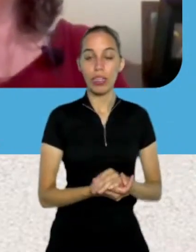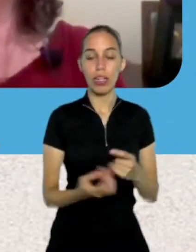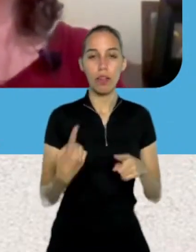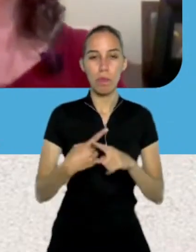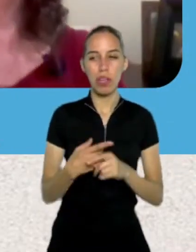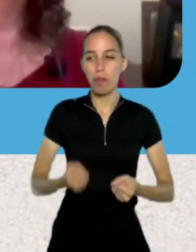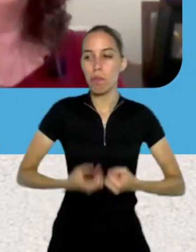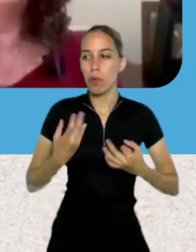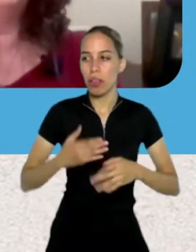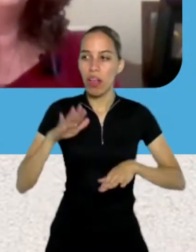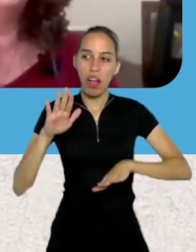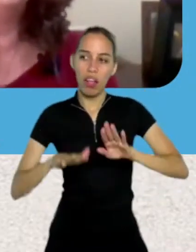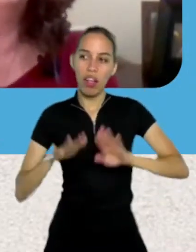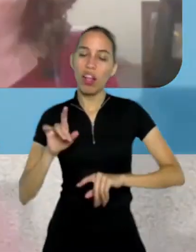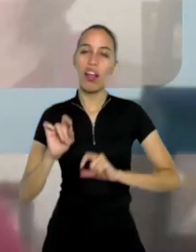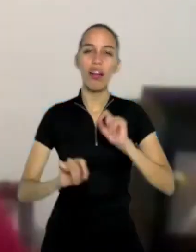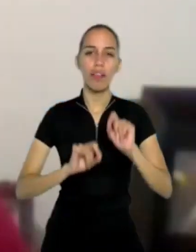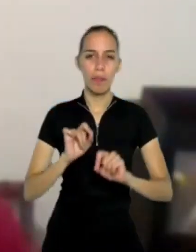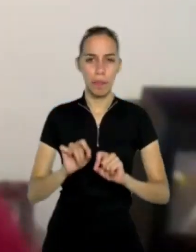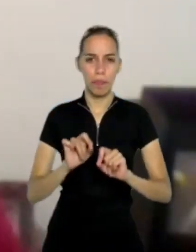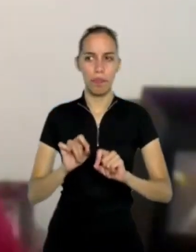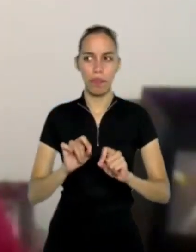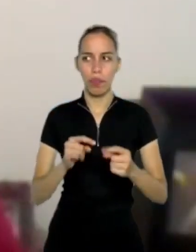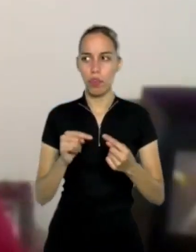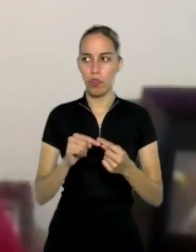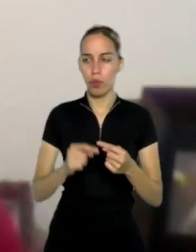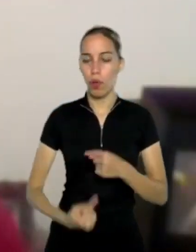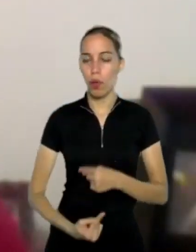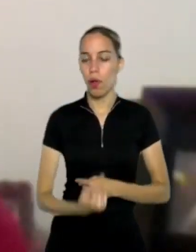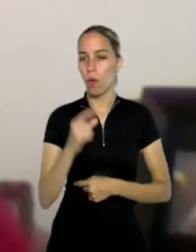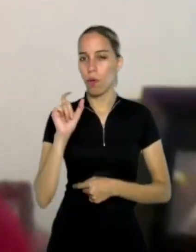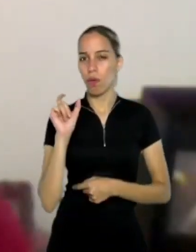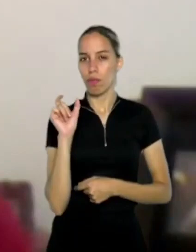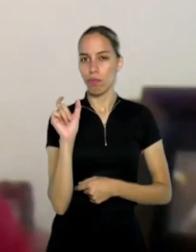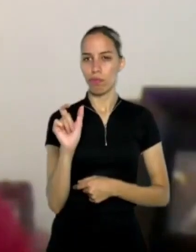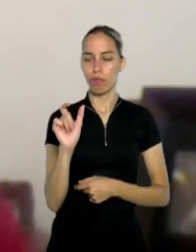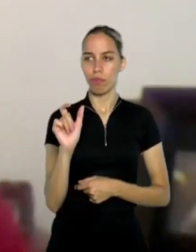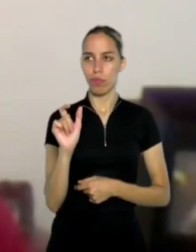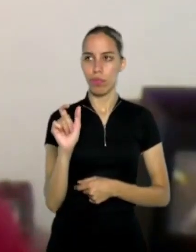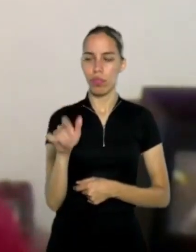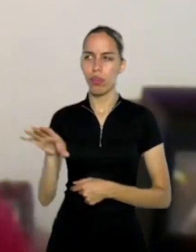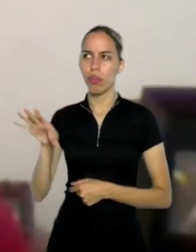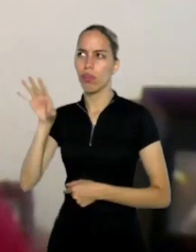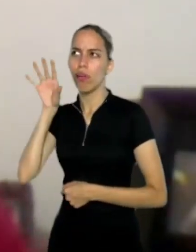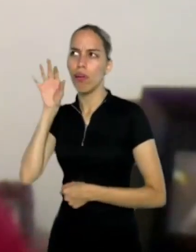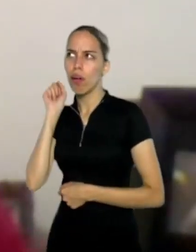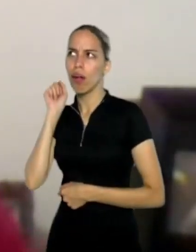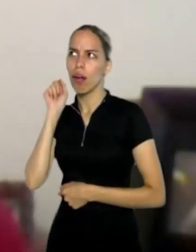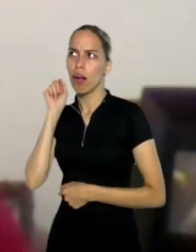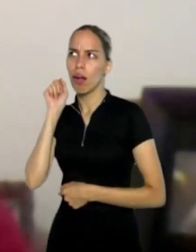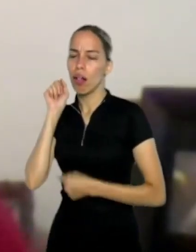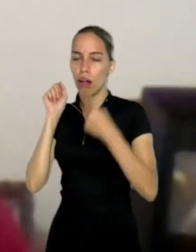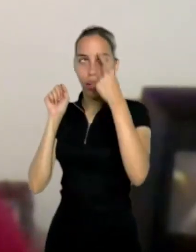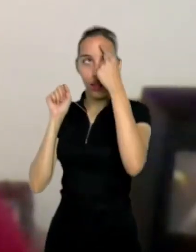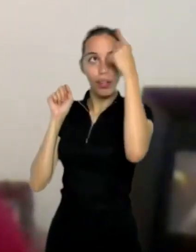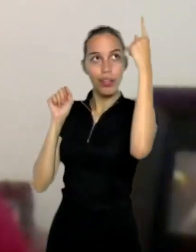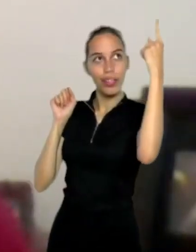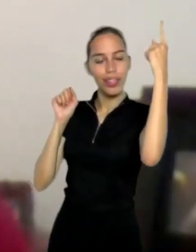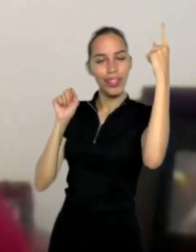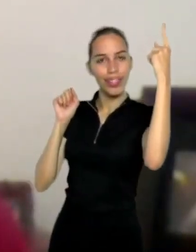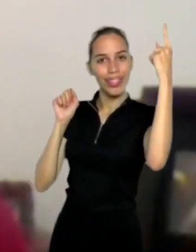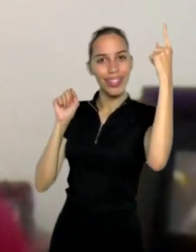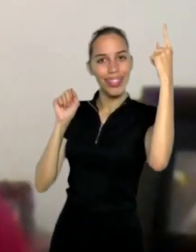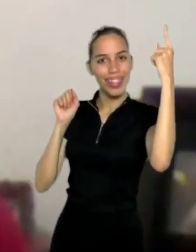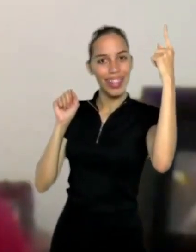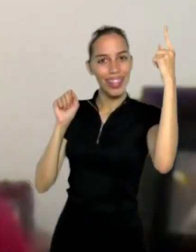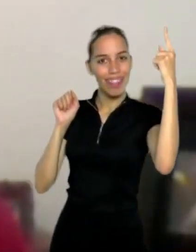é muito interessante, assim, às vezes, uma palavra que você ouve, uma ideia que você tem,